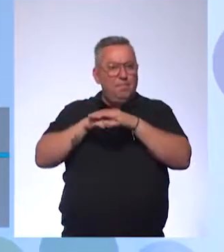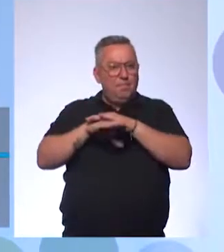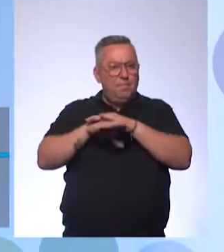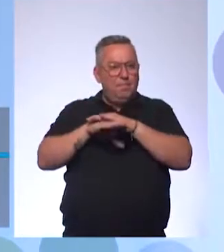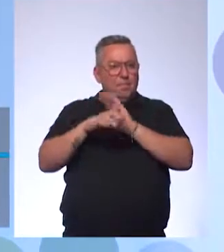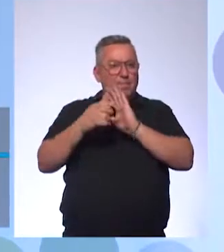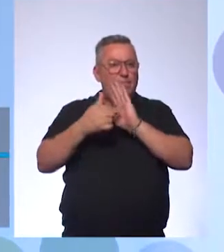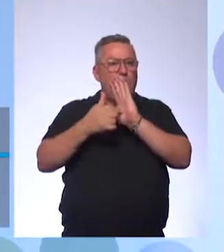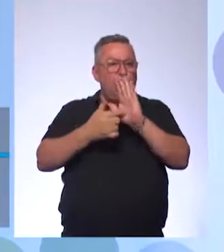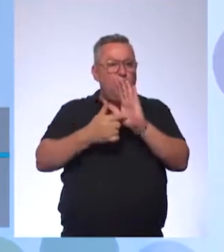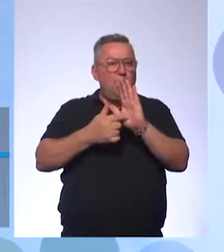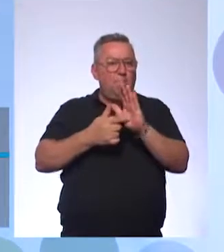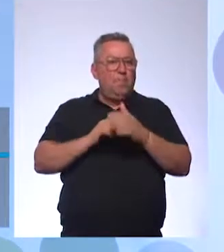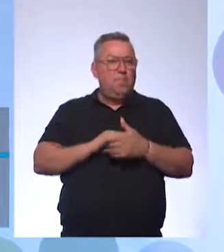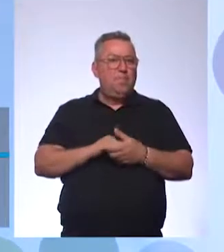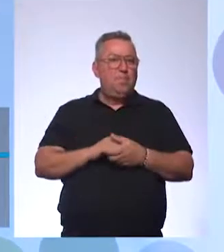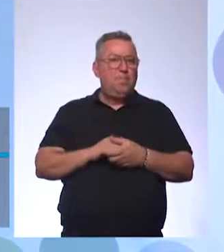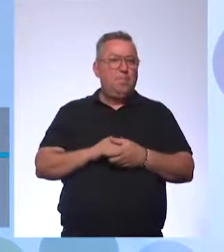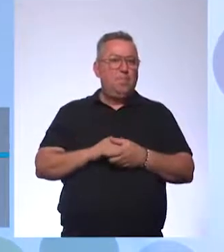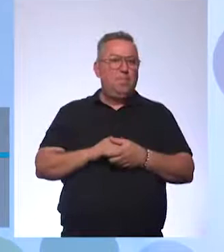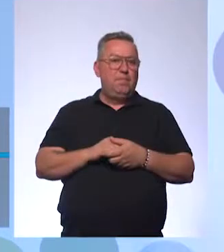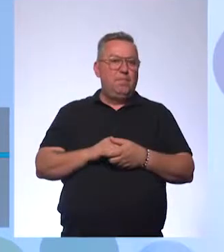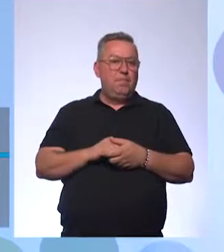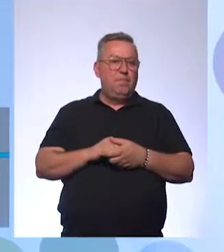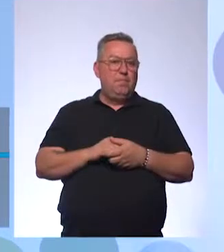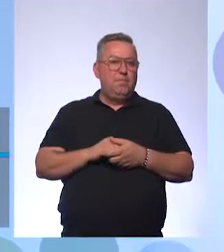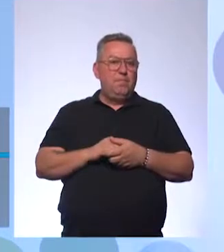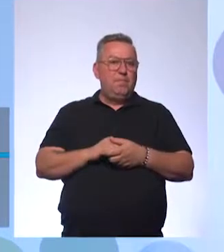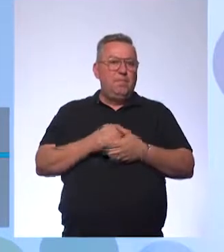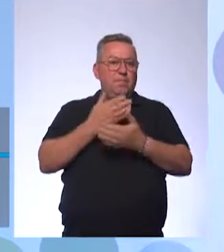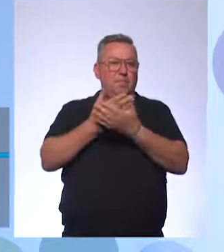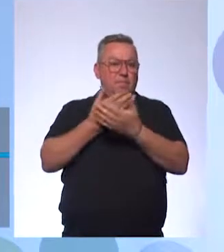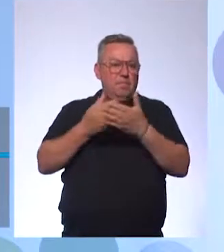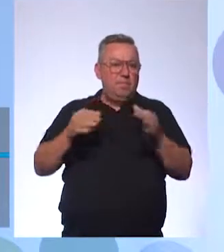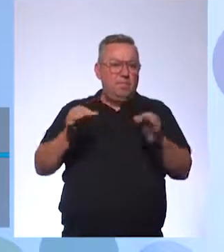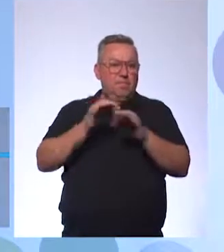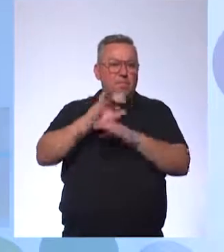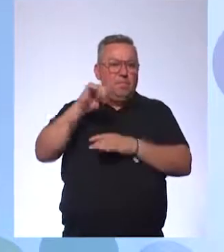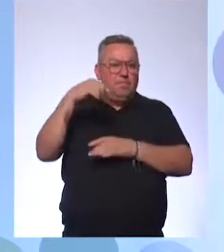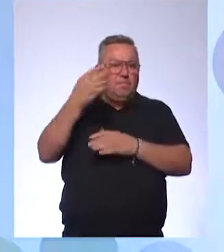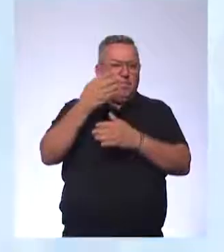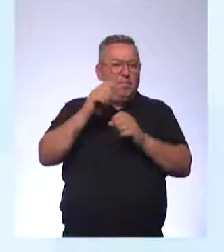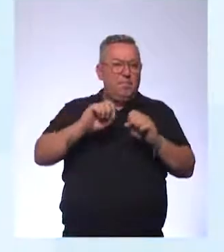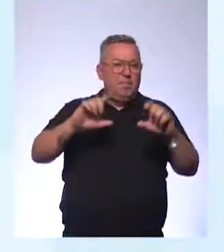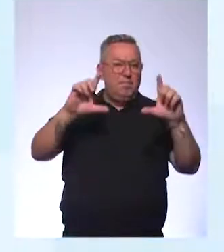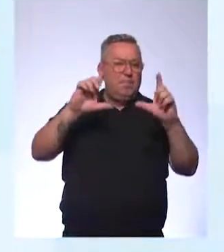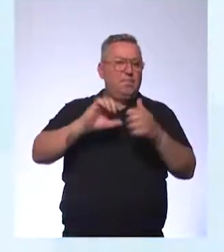e mostrado mesmo para a garotada, ok? A aula está chegando no fim, próxima tela.